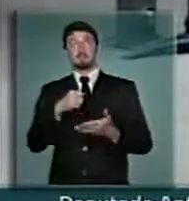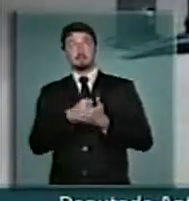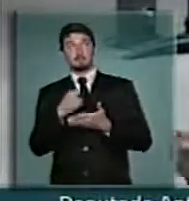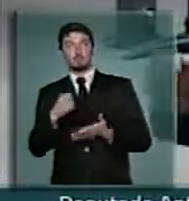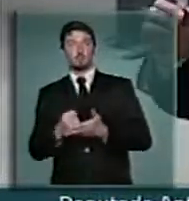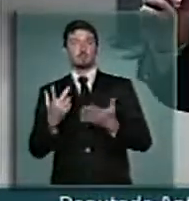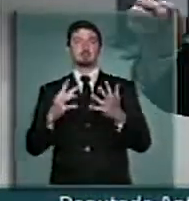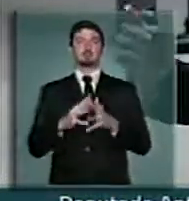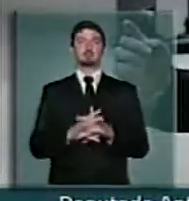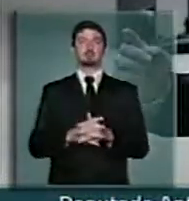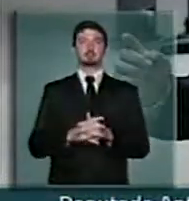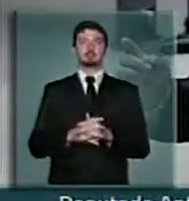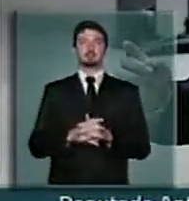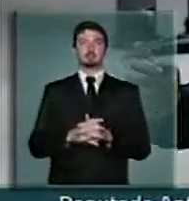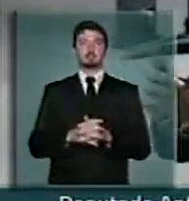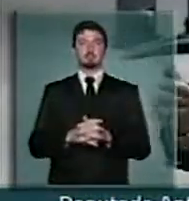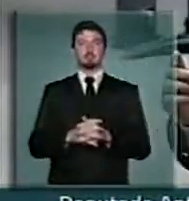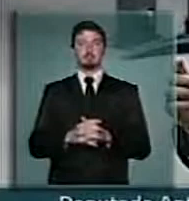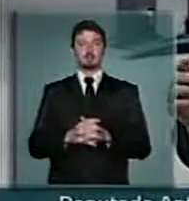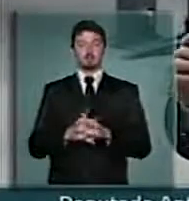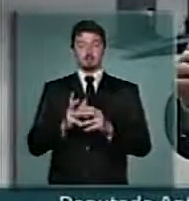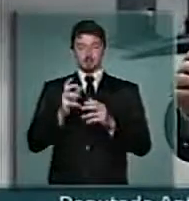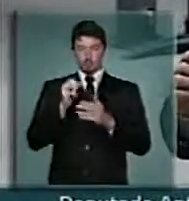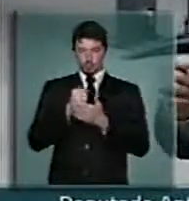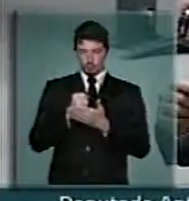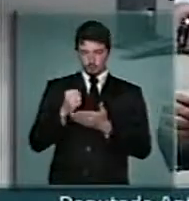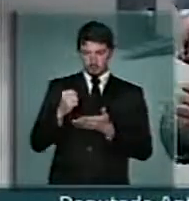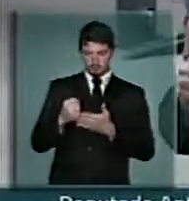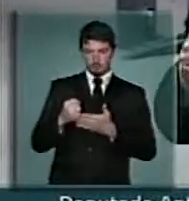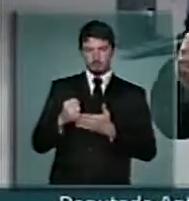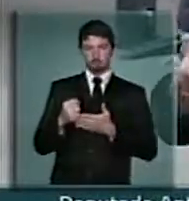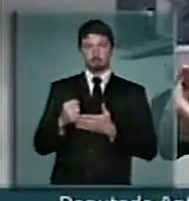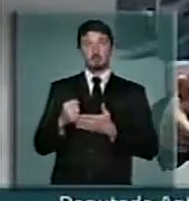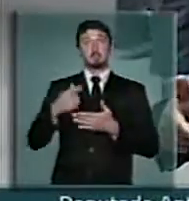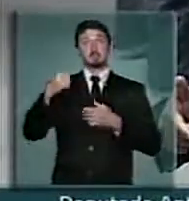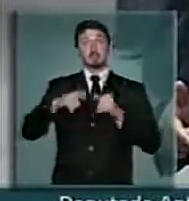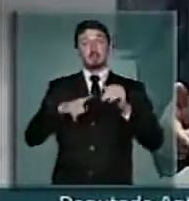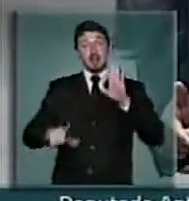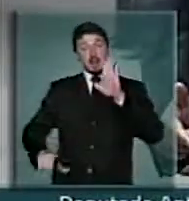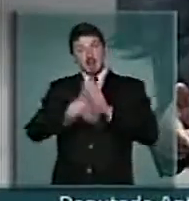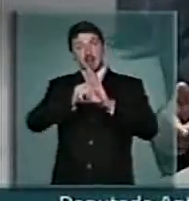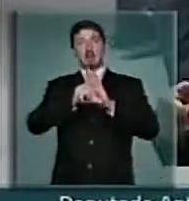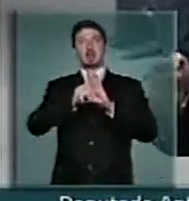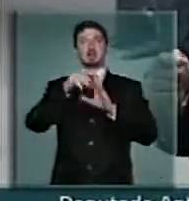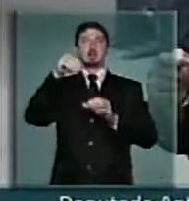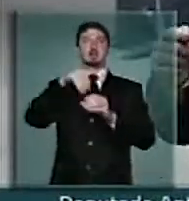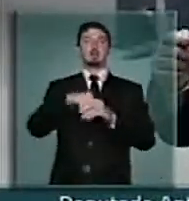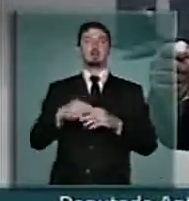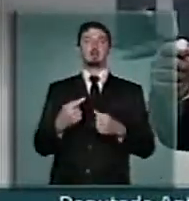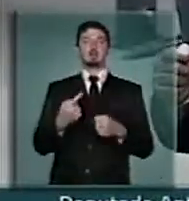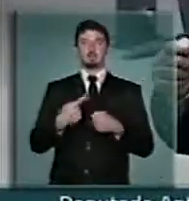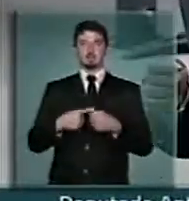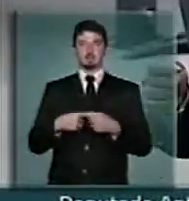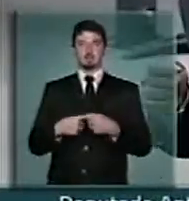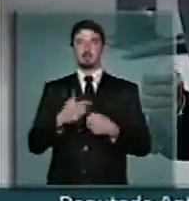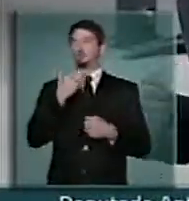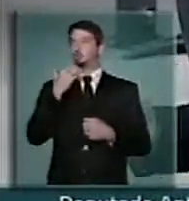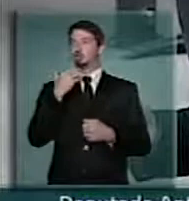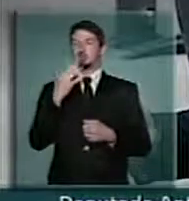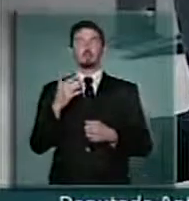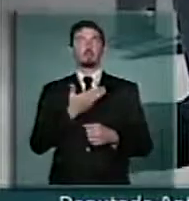contratualização. A contratualização, ela precisa ter força de lei nos municípios. Não adianta o governo